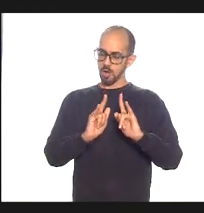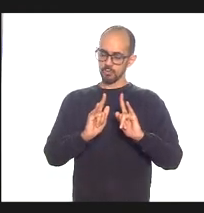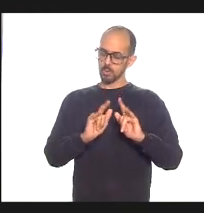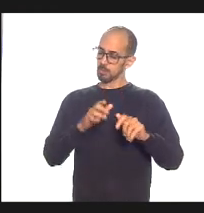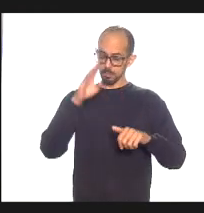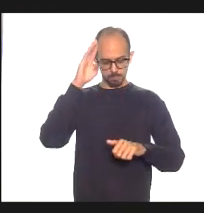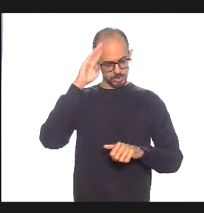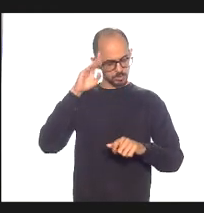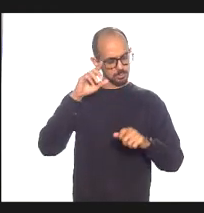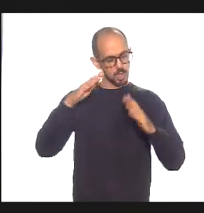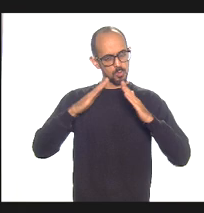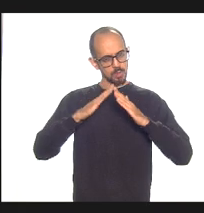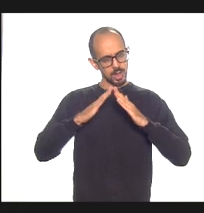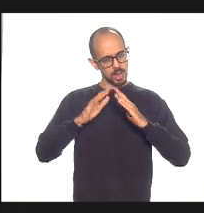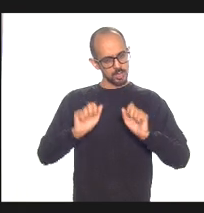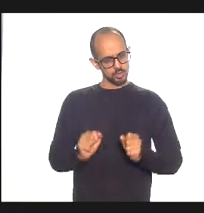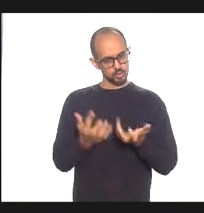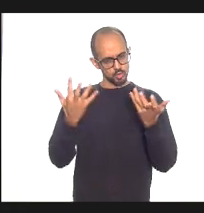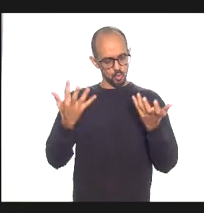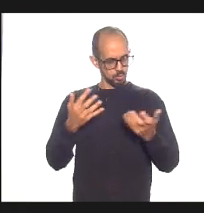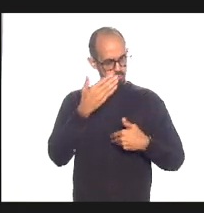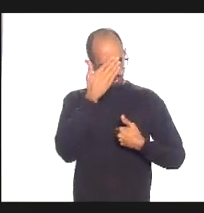espetáculos. Obrigado.